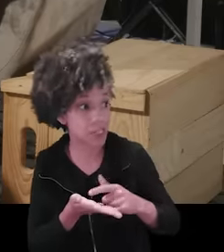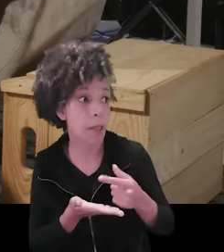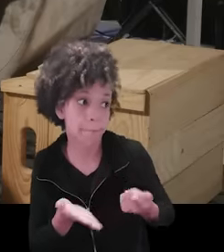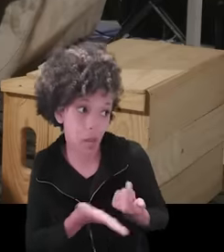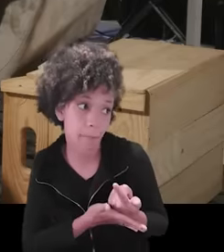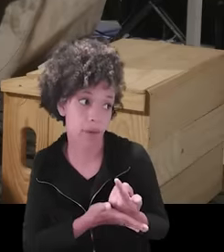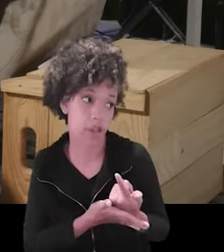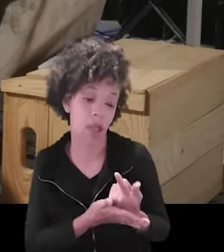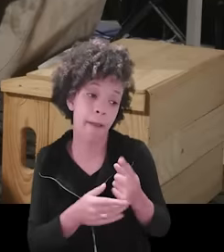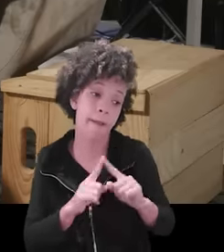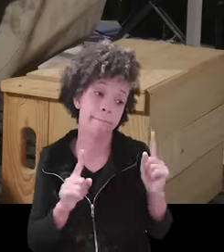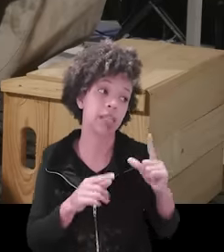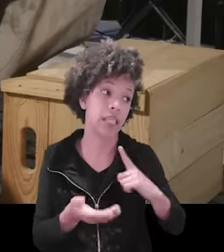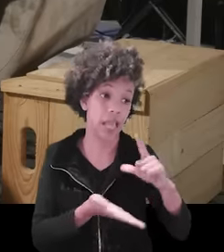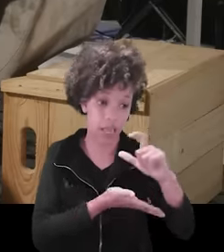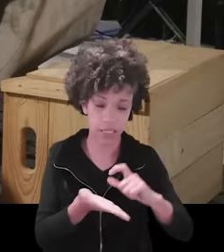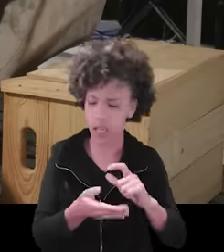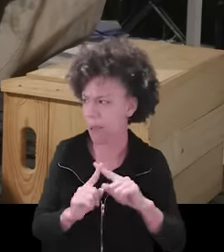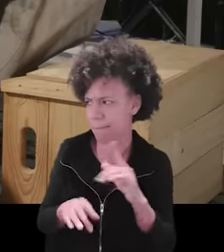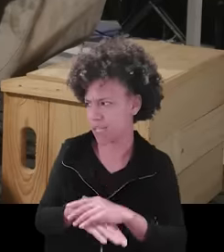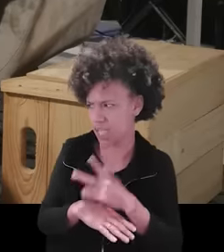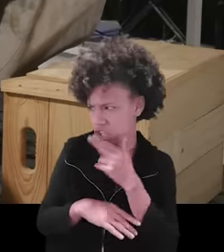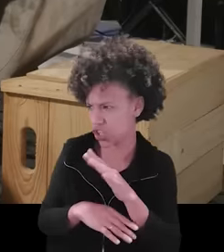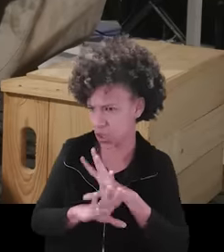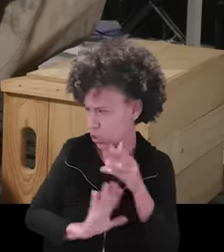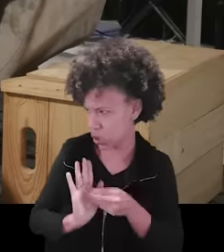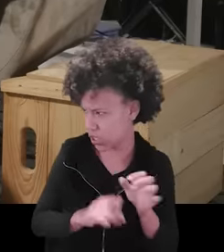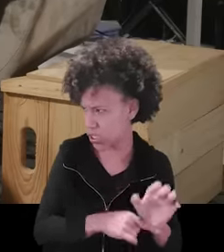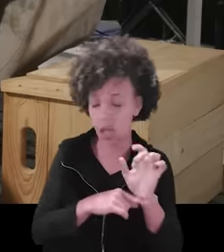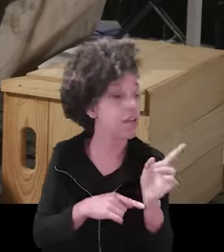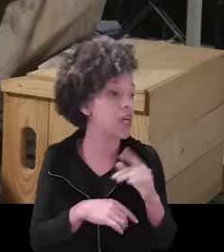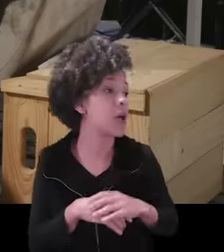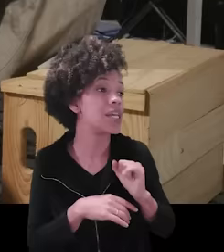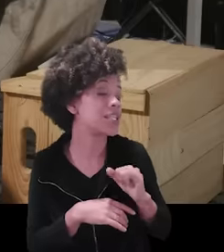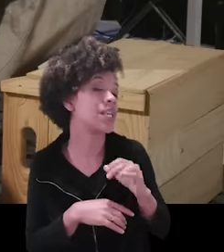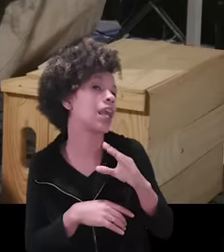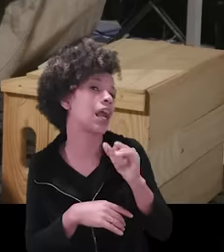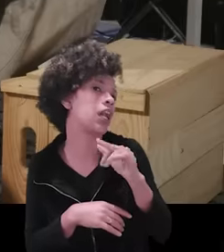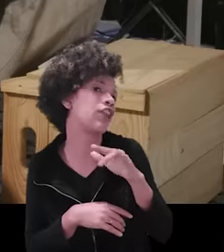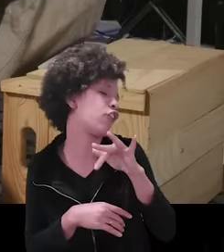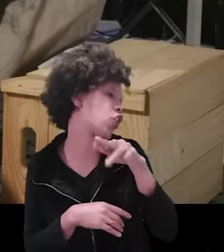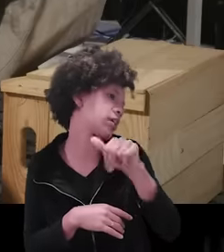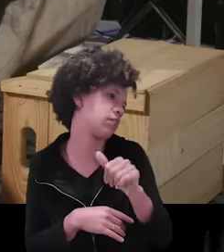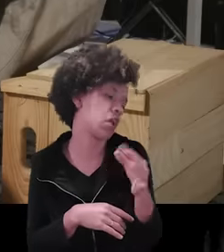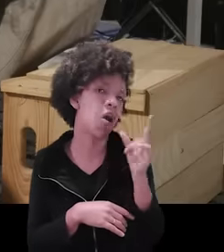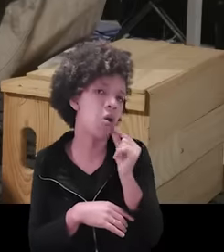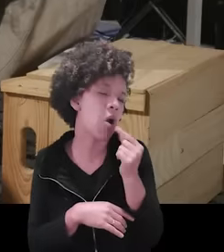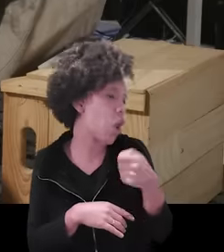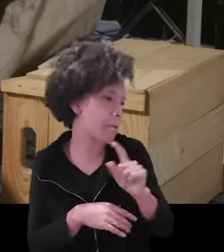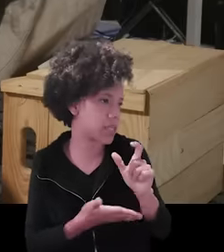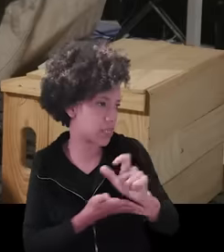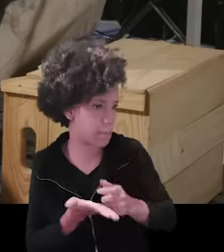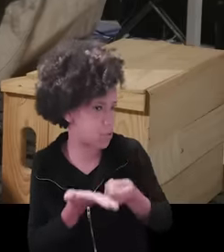consumir é legalizada desde que você tem a carteirinha mas acho que todos os estados não que você foi na Califórnia Tá ok você fumar assim